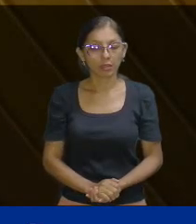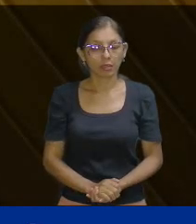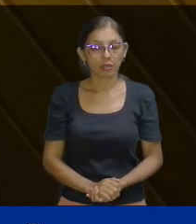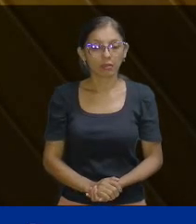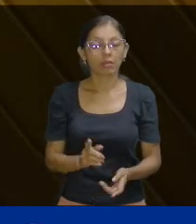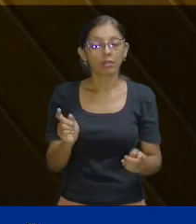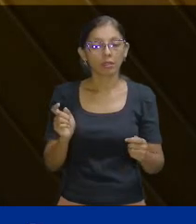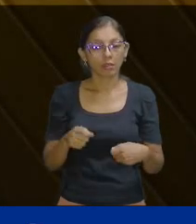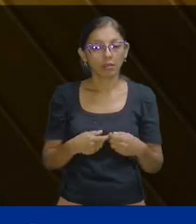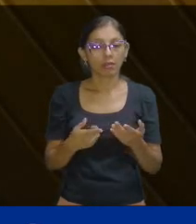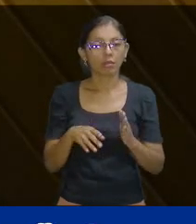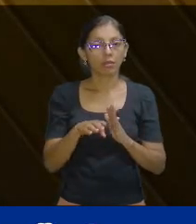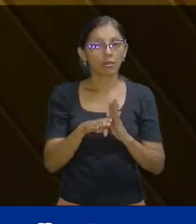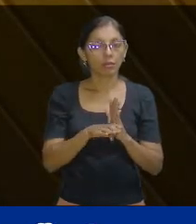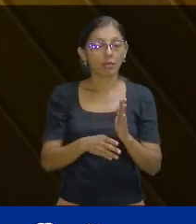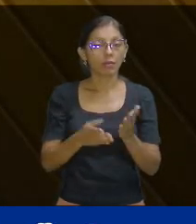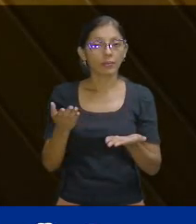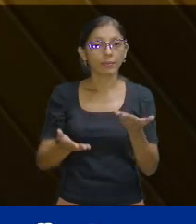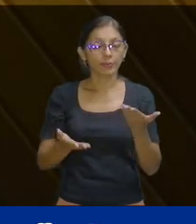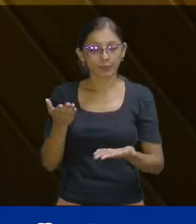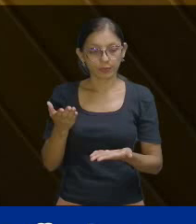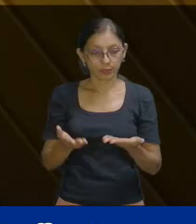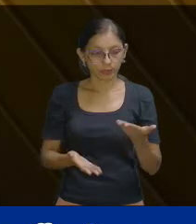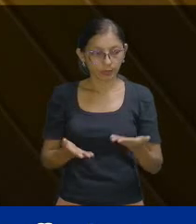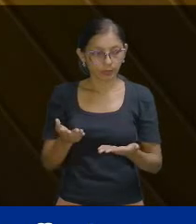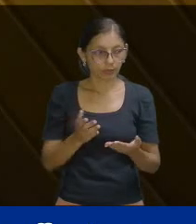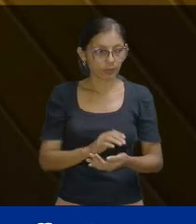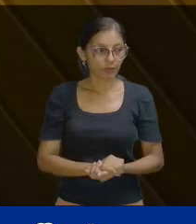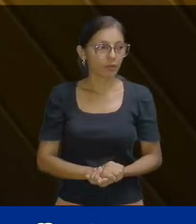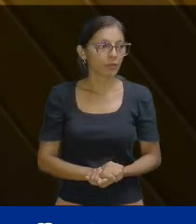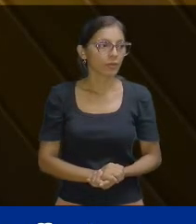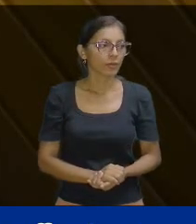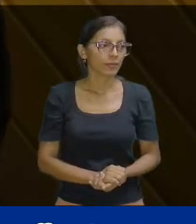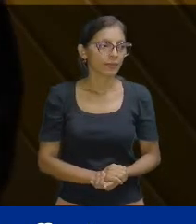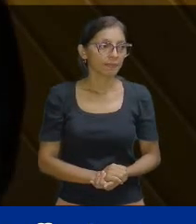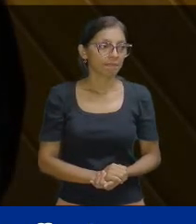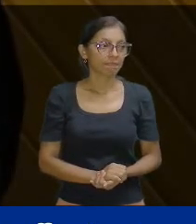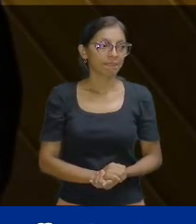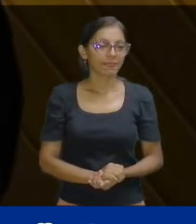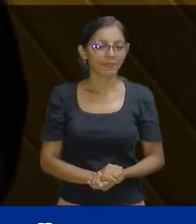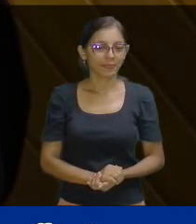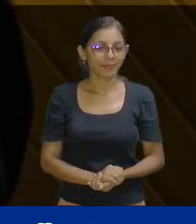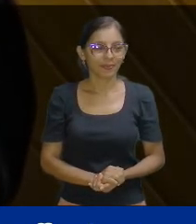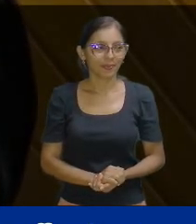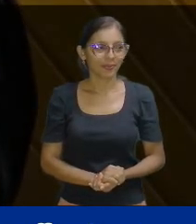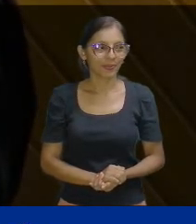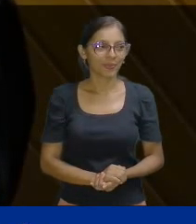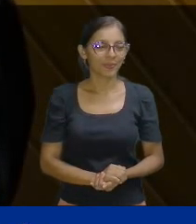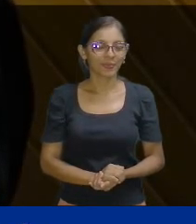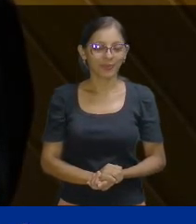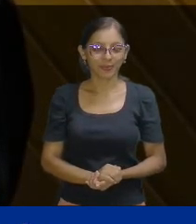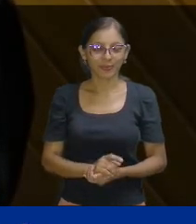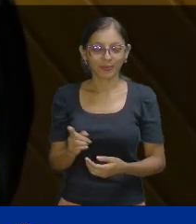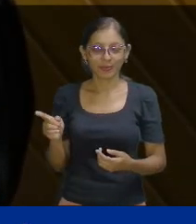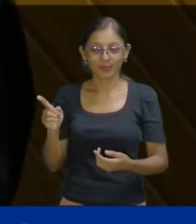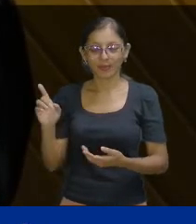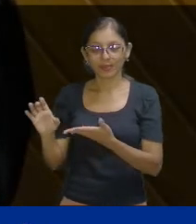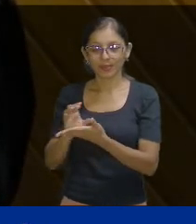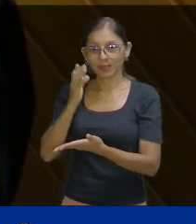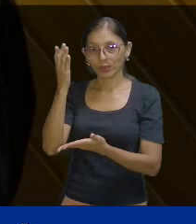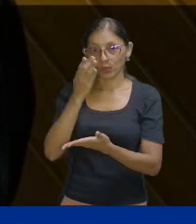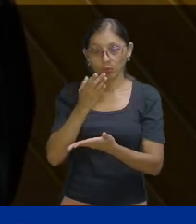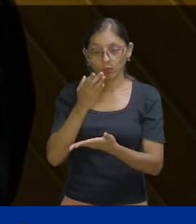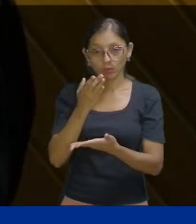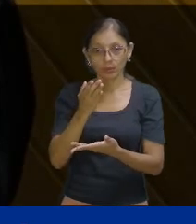autoriza a aplicação dos princípios da razoabilidade e da proporcionalidade, ensejando a aprovação das contas com ressalvas,